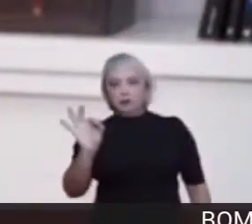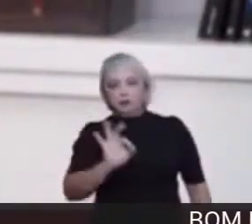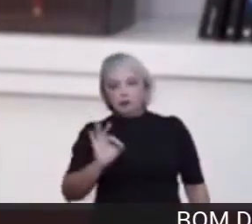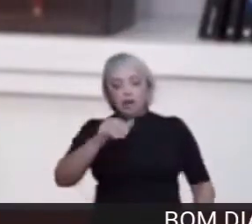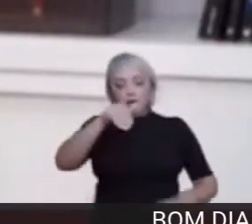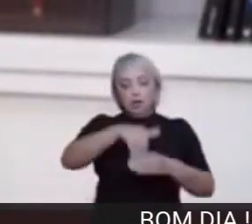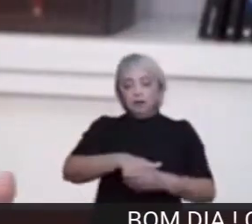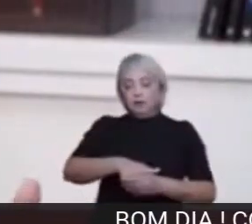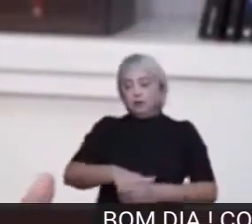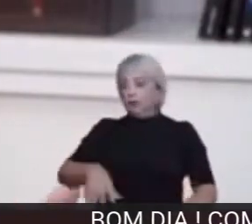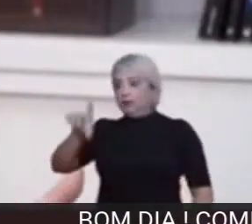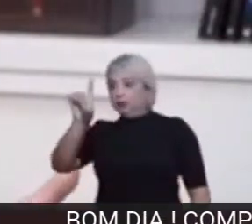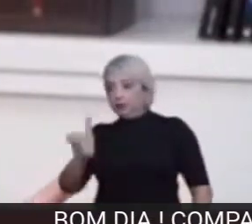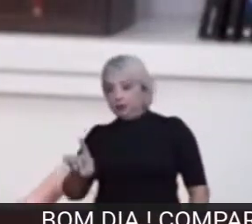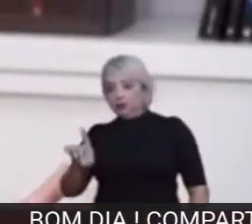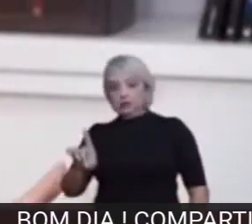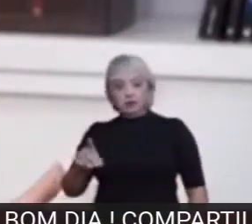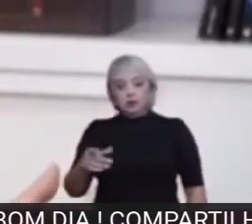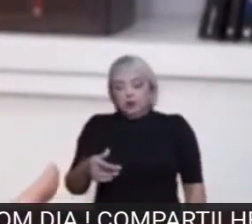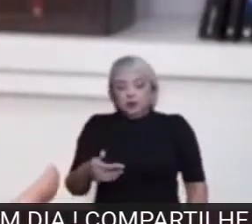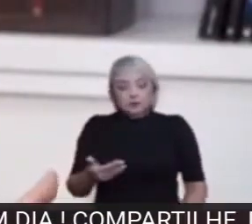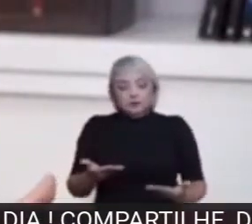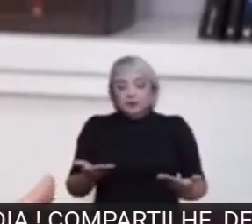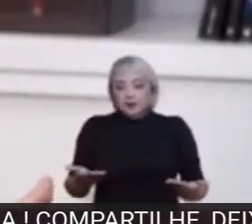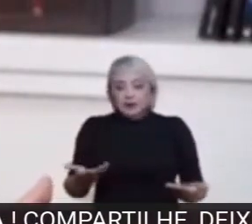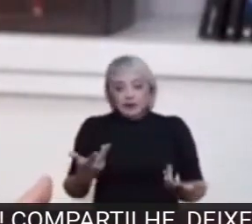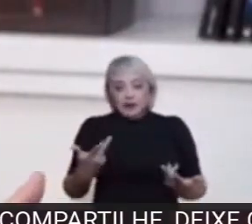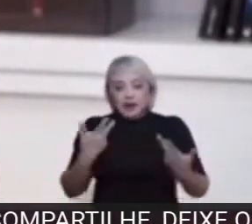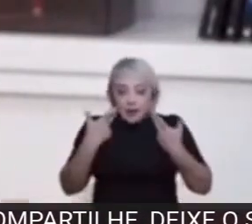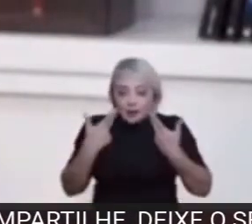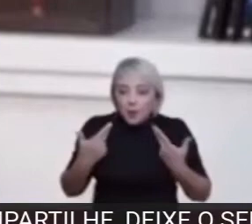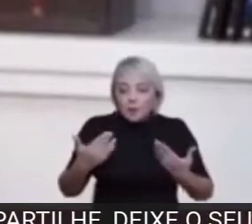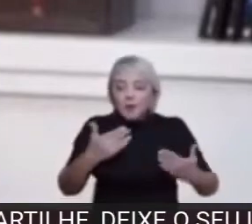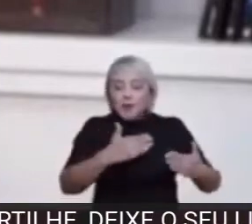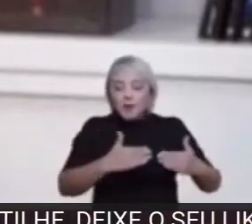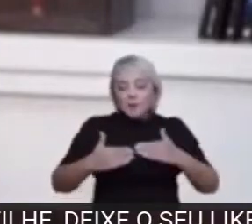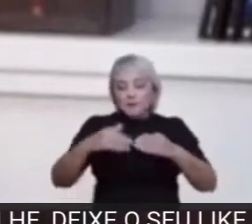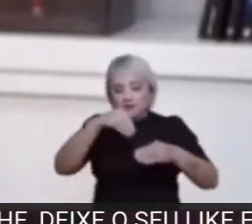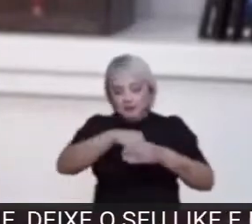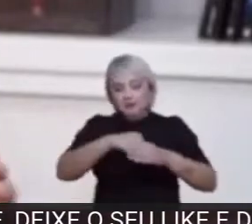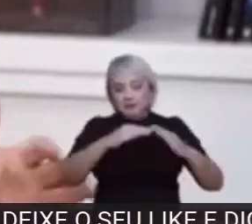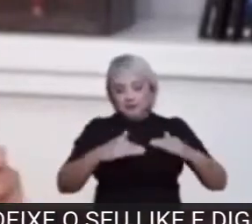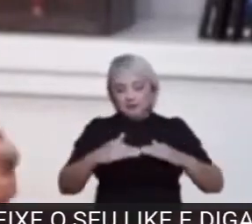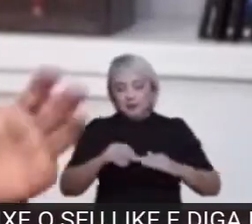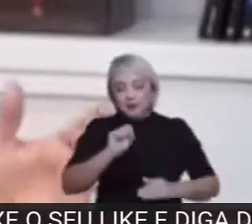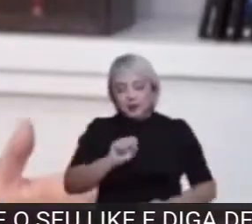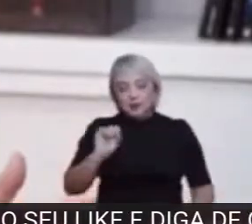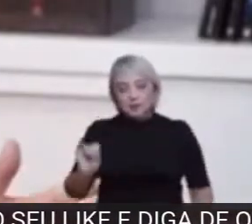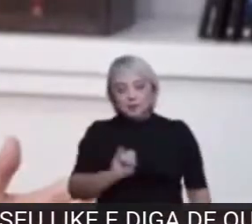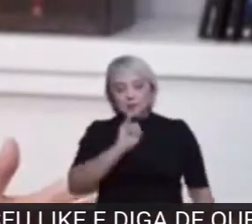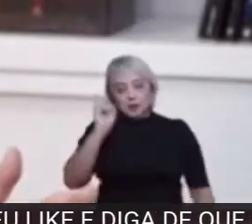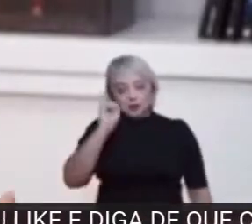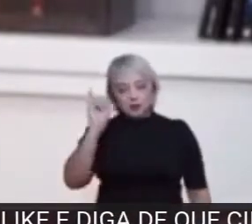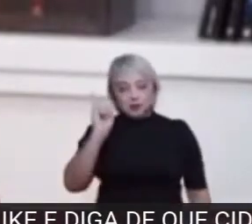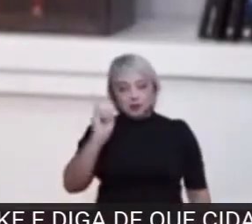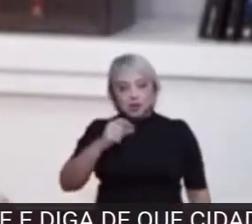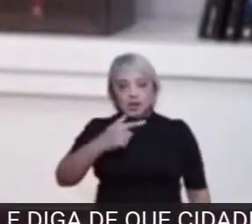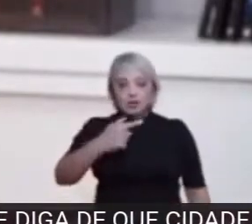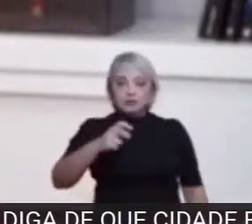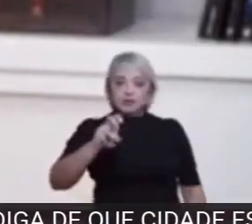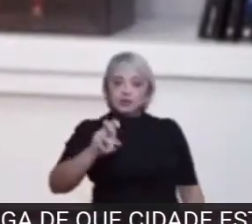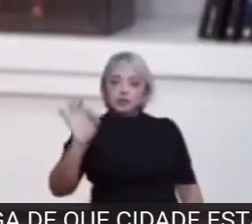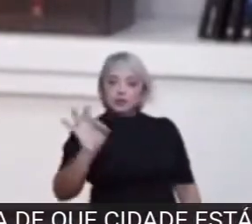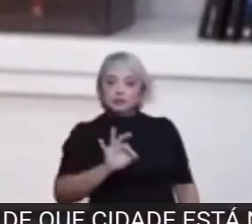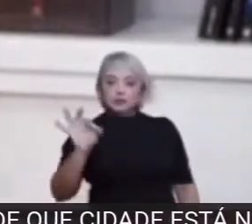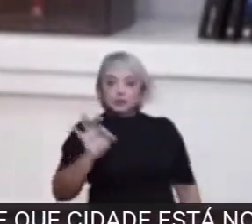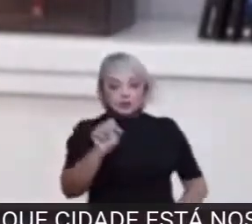extrema-direita. Isso também é da democracia. O que é importante é você lidar com 75% da sociedade que